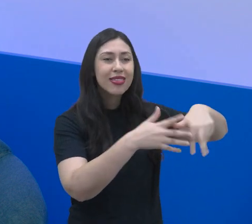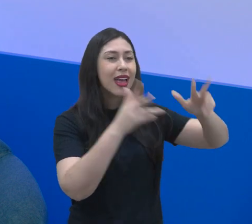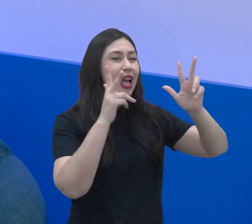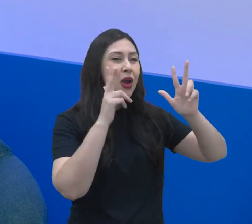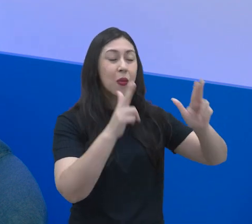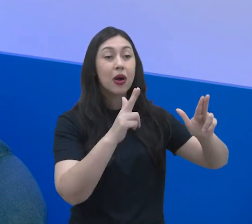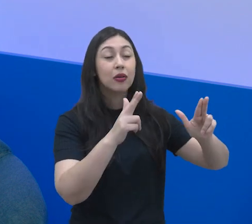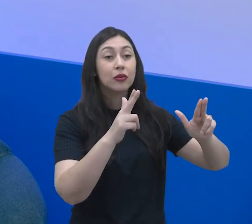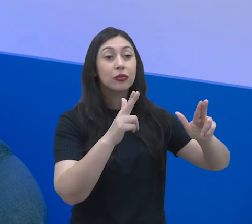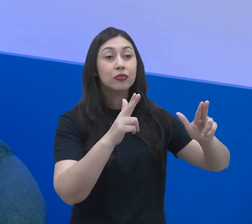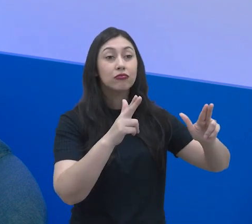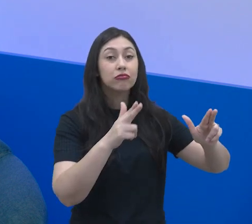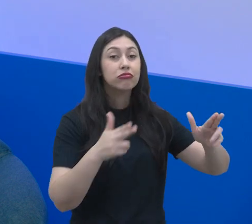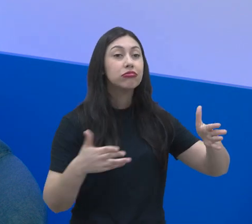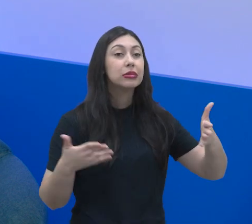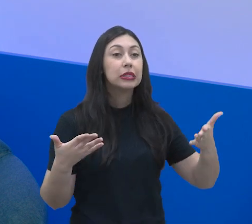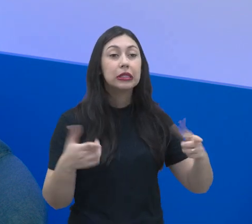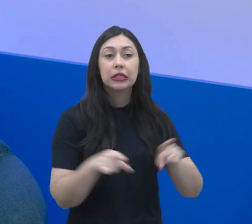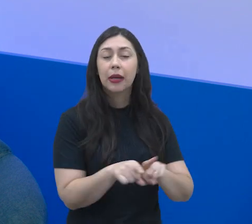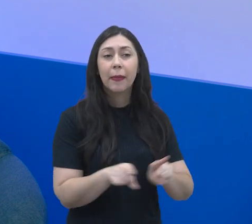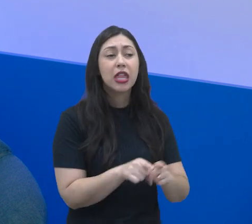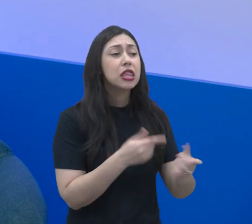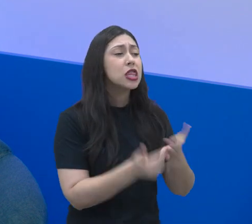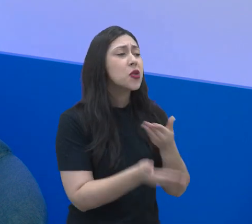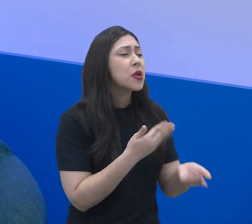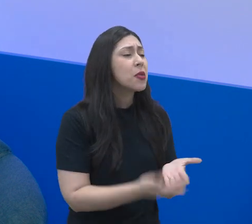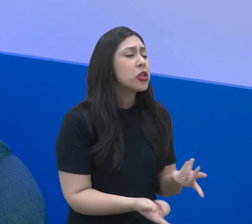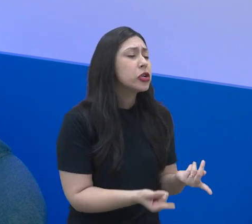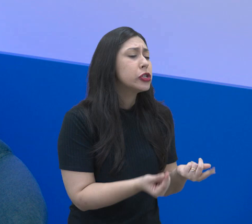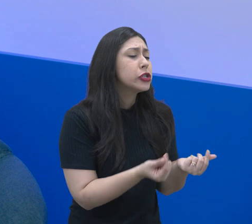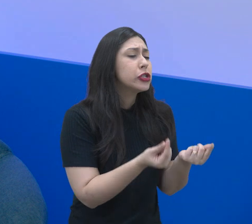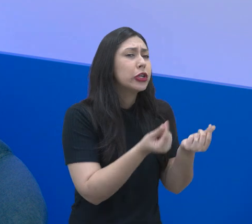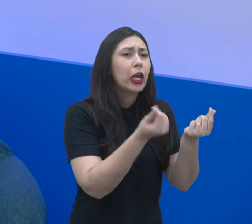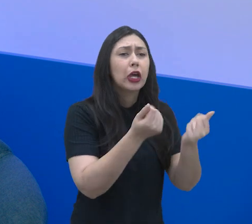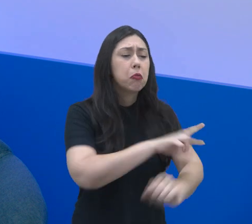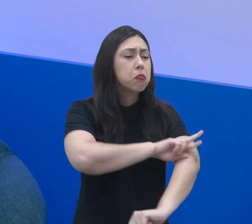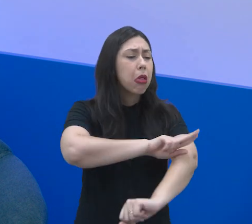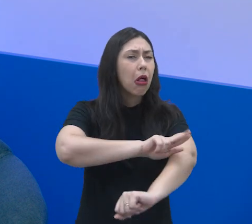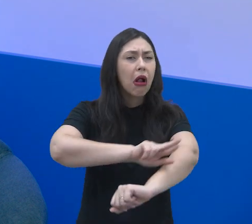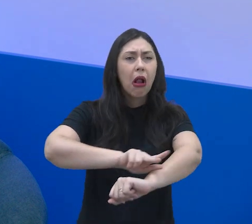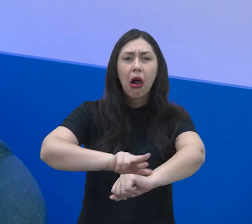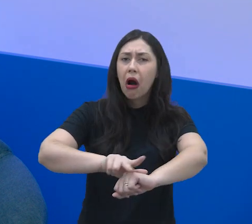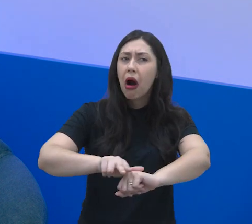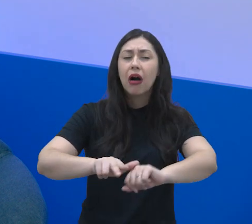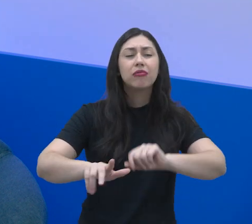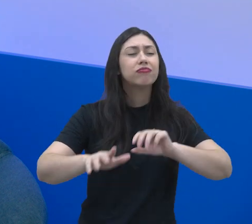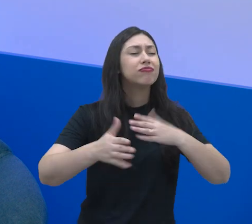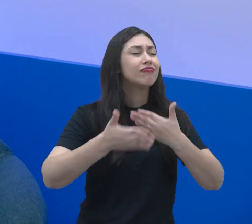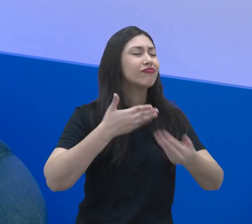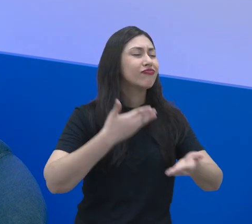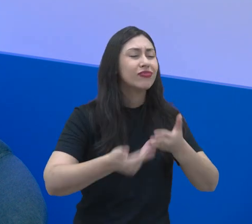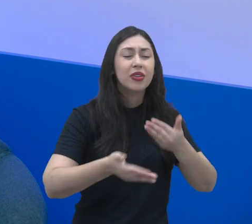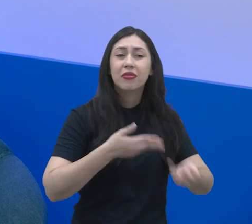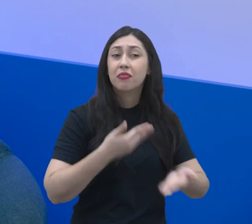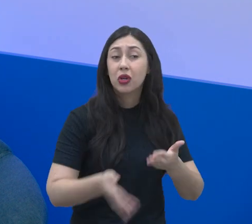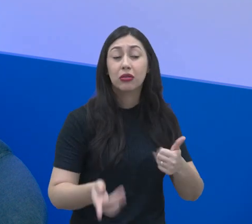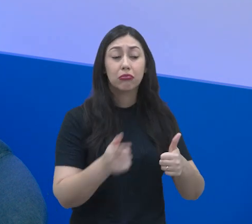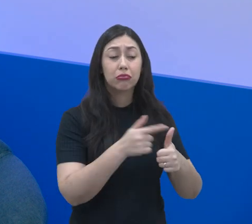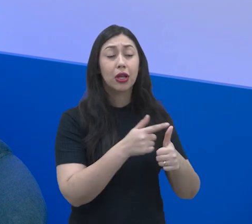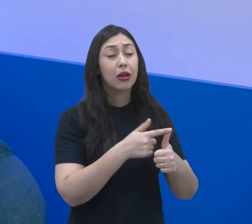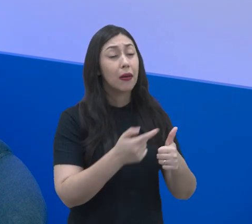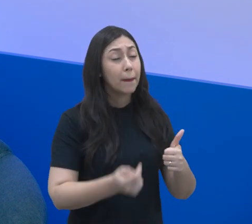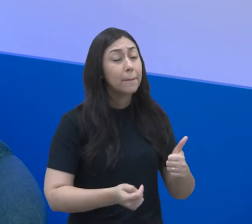indivíduo, e sem barreiras socioeconômicas, de raça, de opções, claro, né?